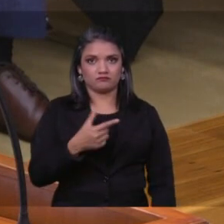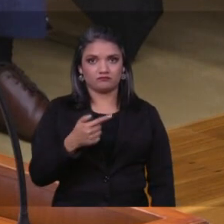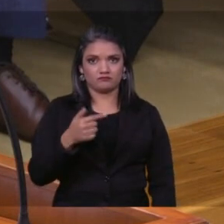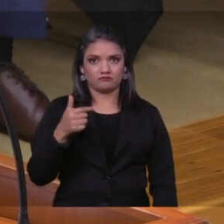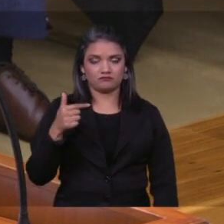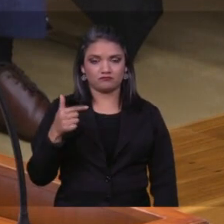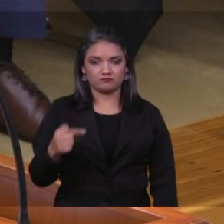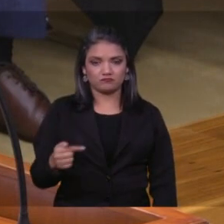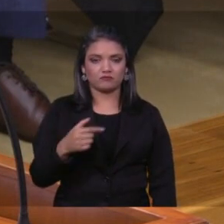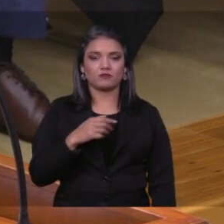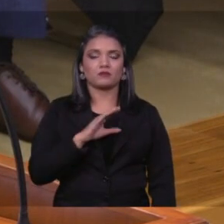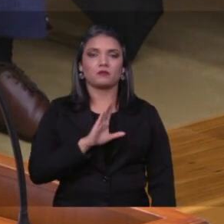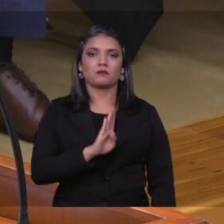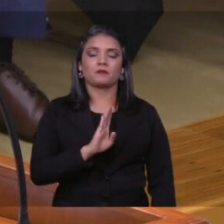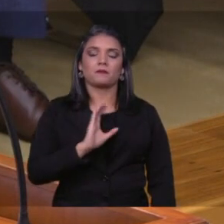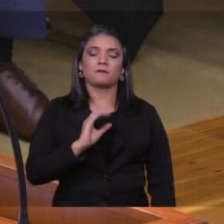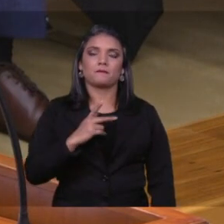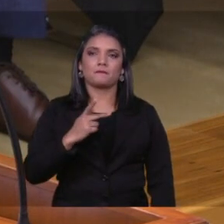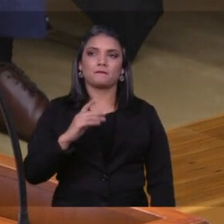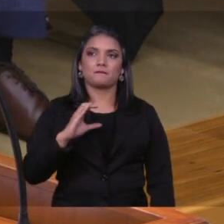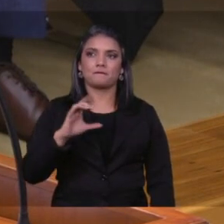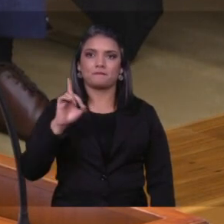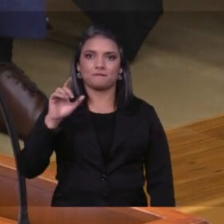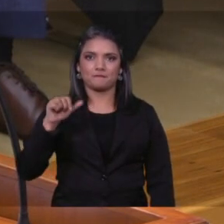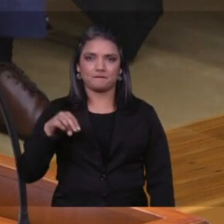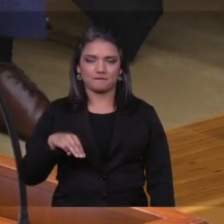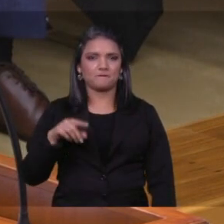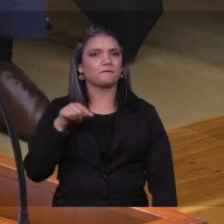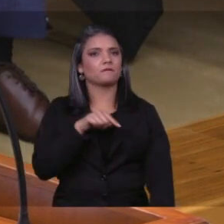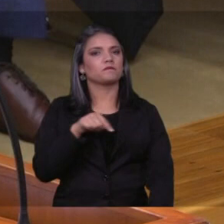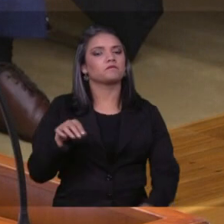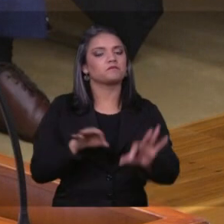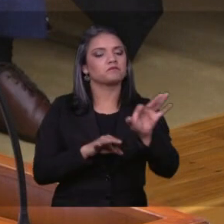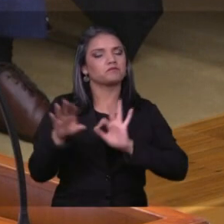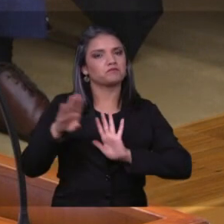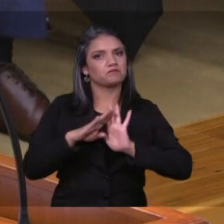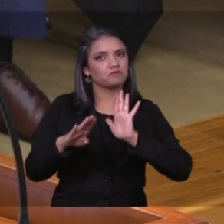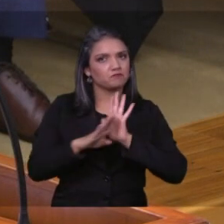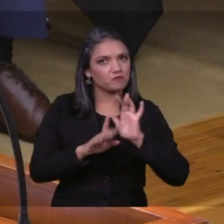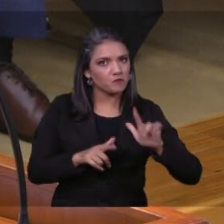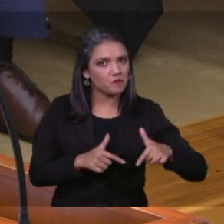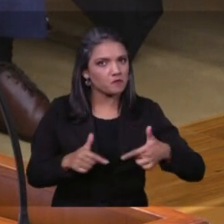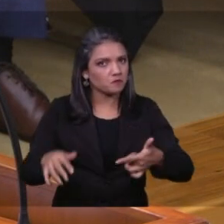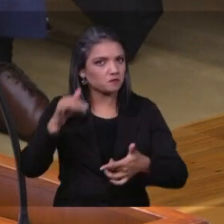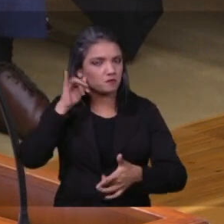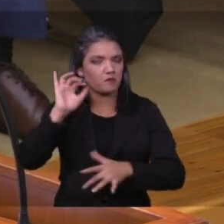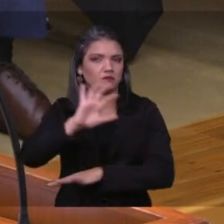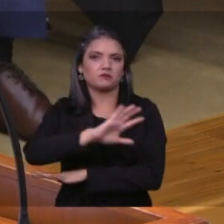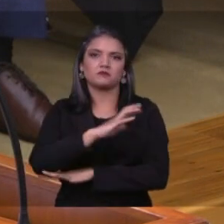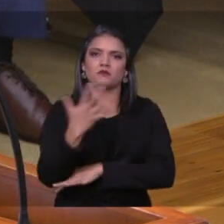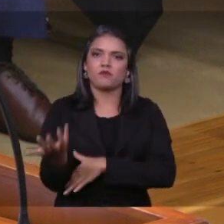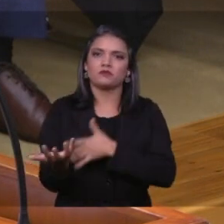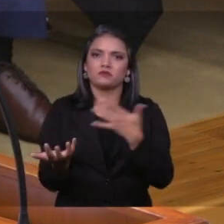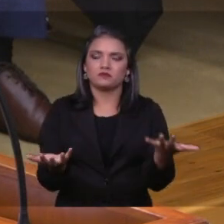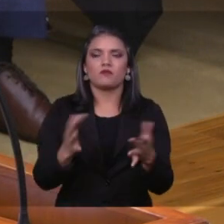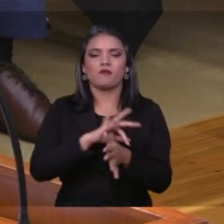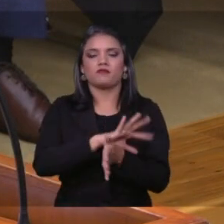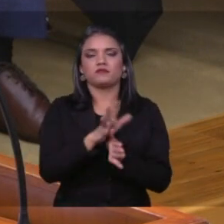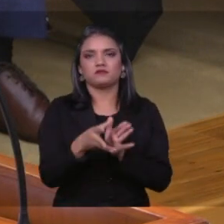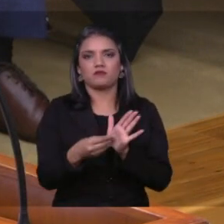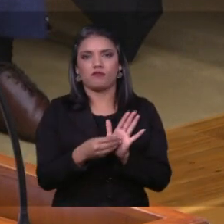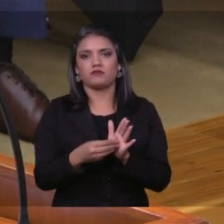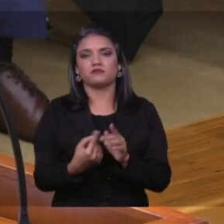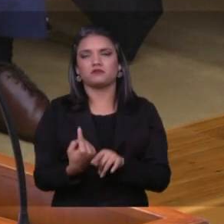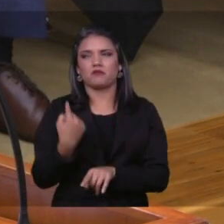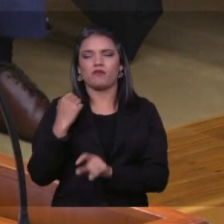PPCDAM, o Plano de Ação para Prevenção e Controle do Desmatamento na Amazônia Legal. Inclusive, no último dia 5 de junho de 2023,